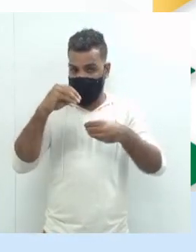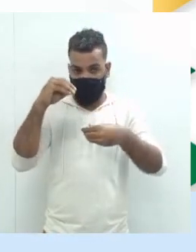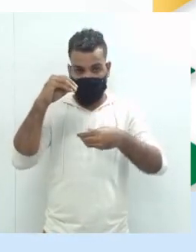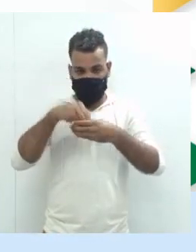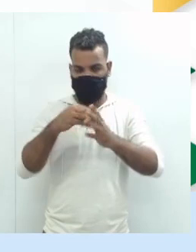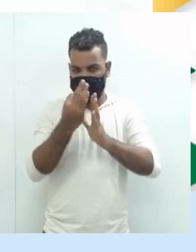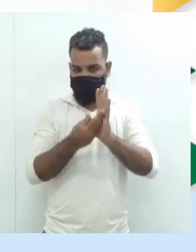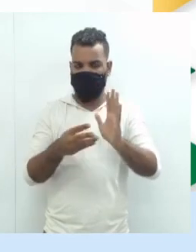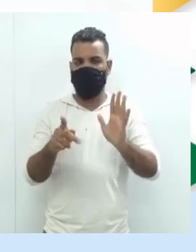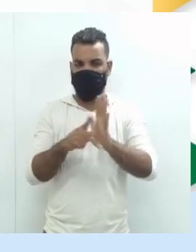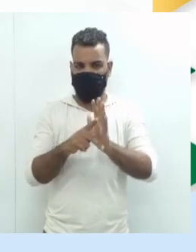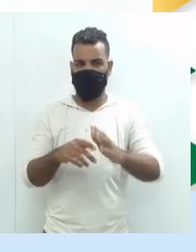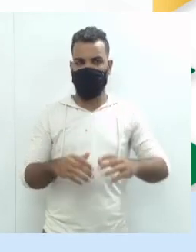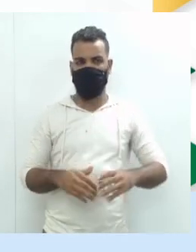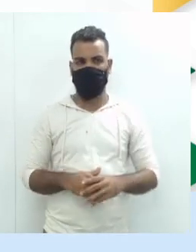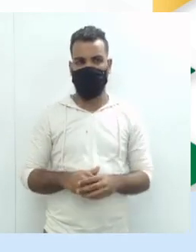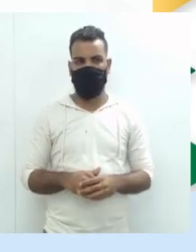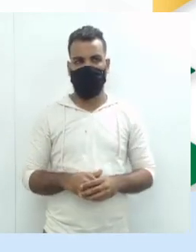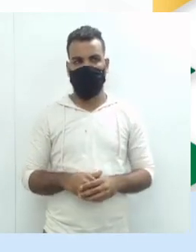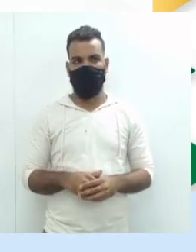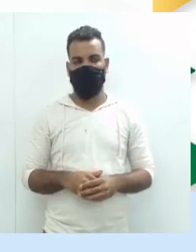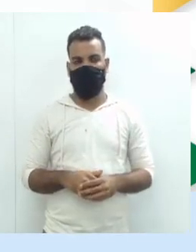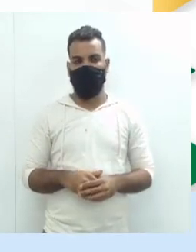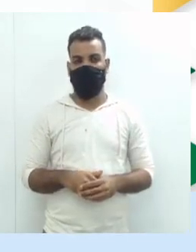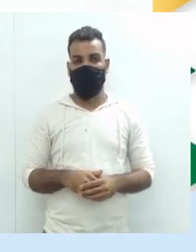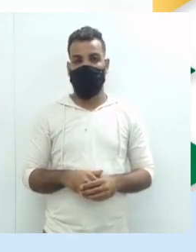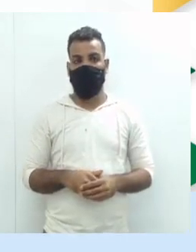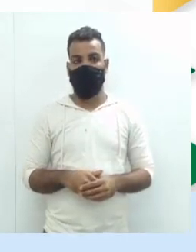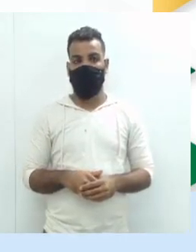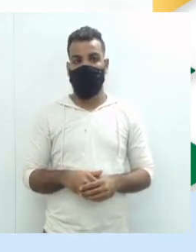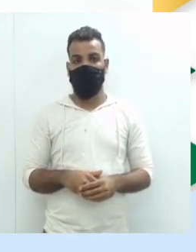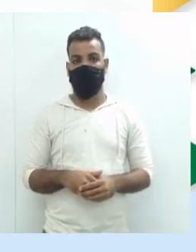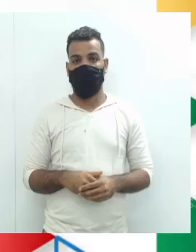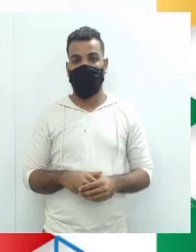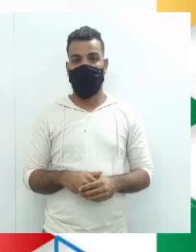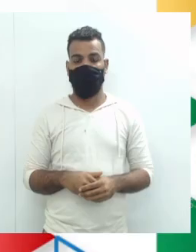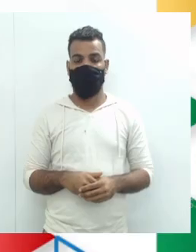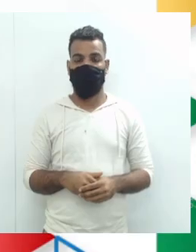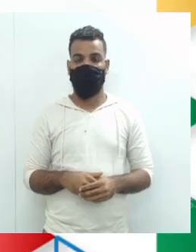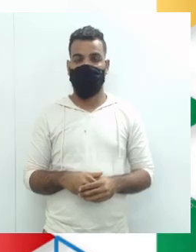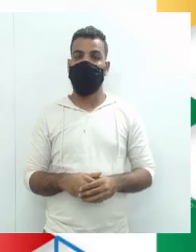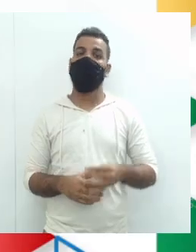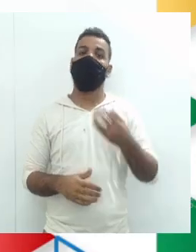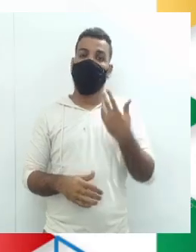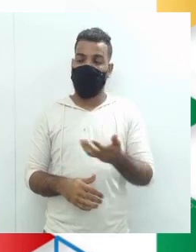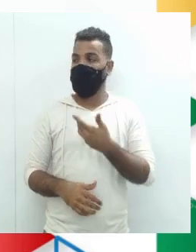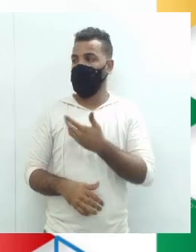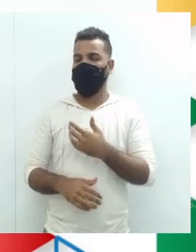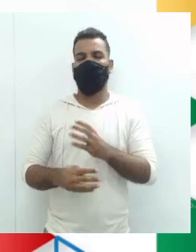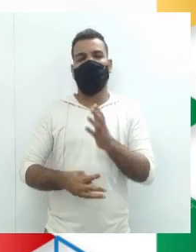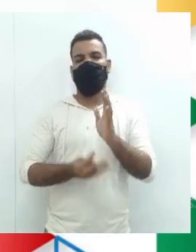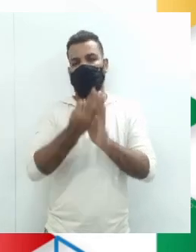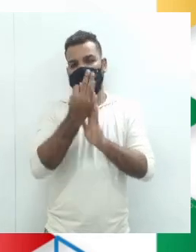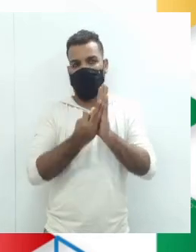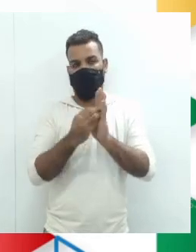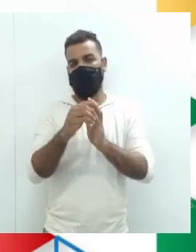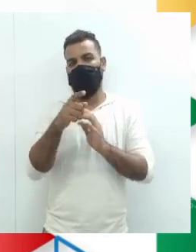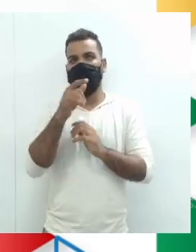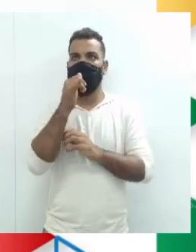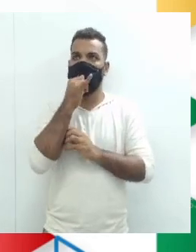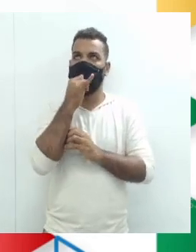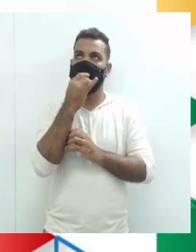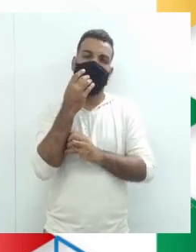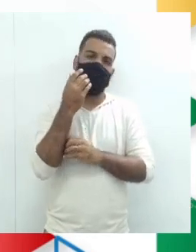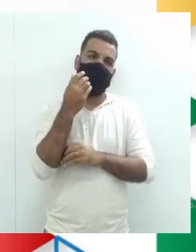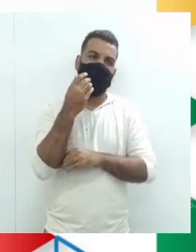o texto, certo? Então, esse texto aí, publicitário, muito legal. Texto que tem aí como... Você olhar